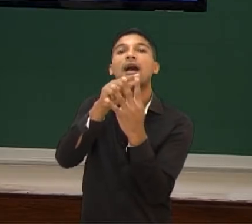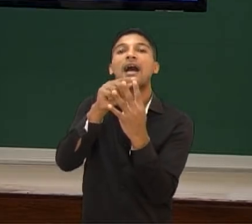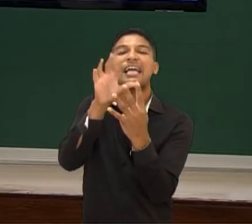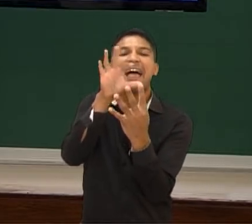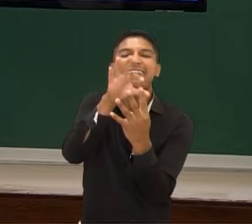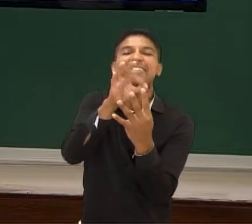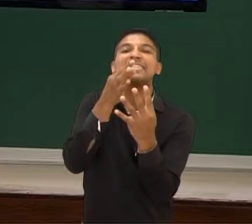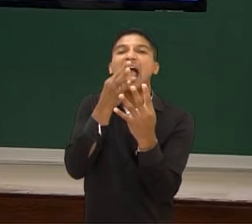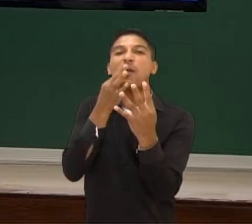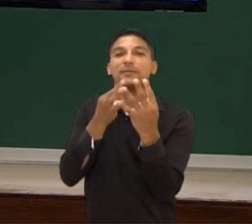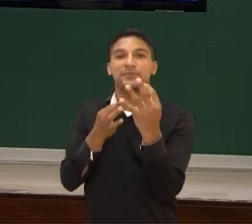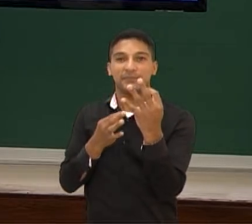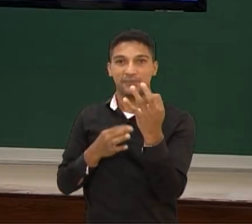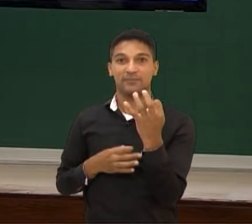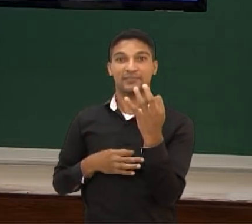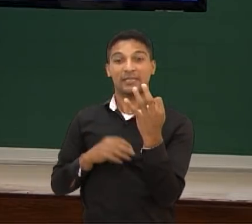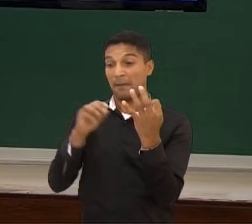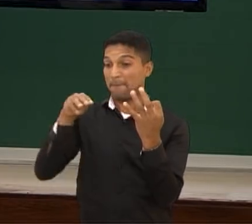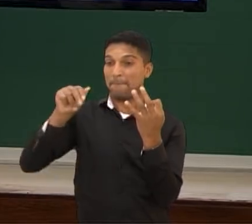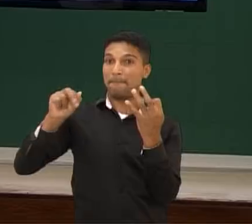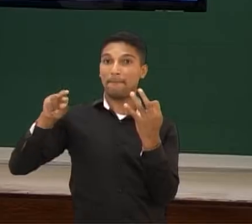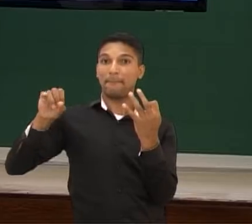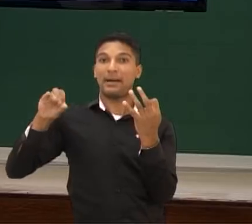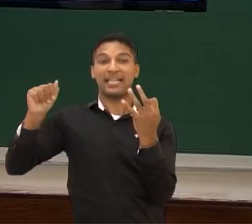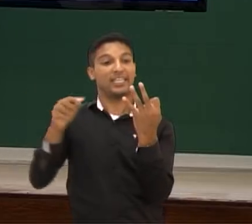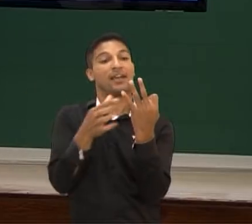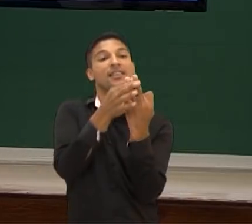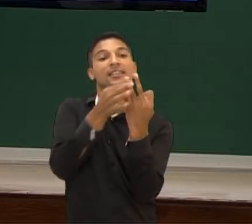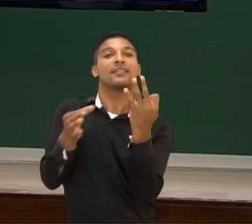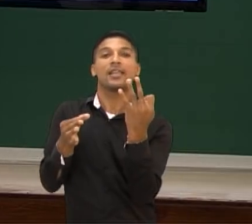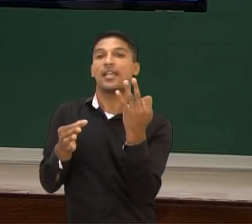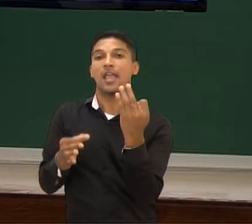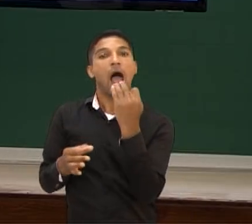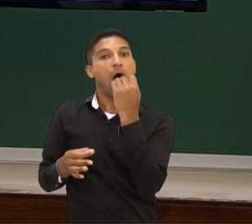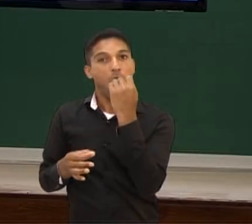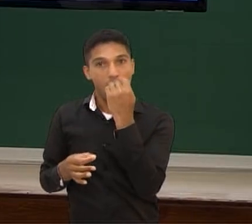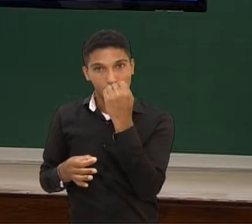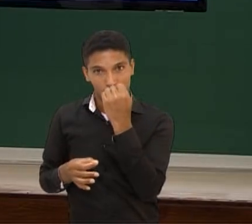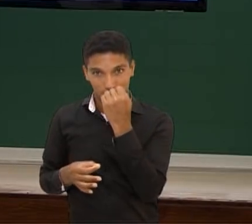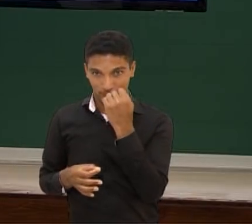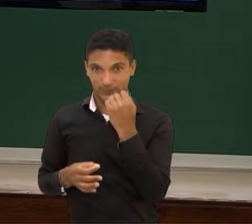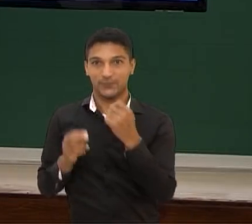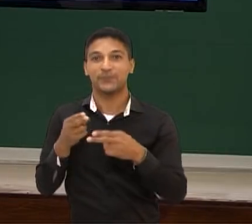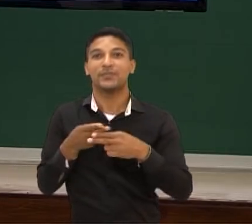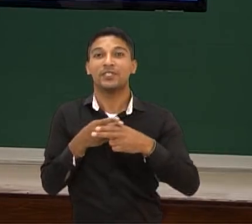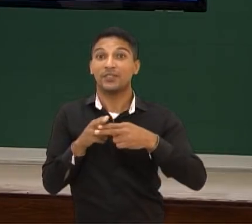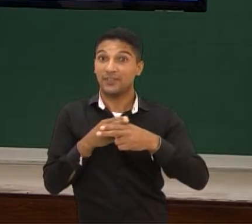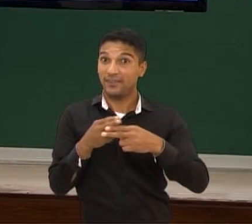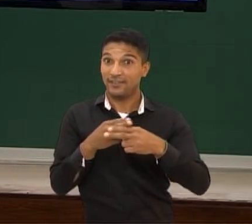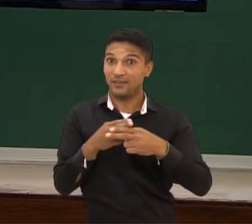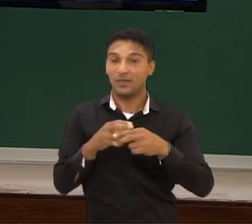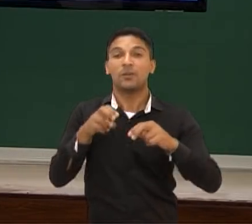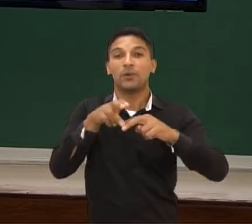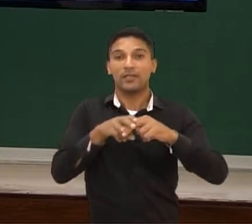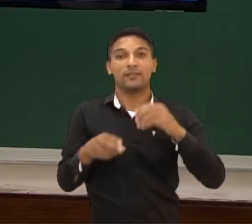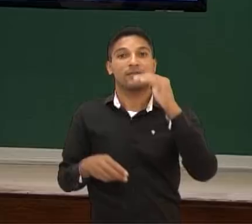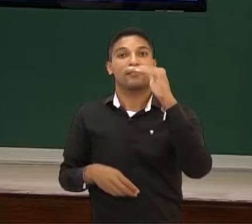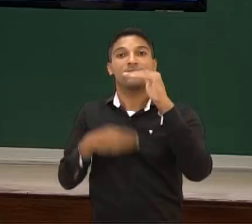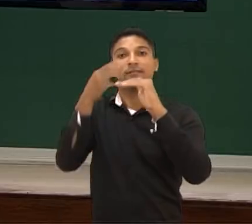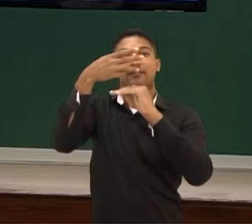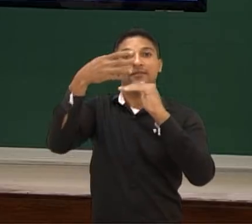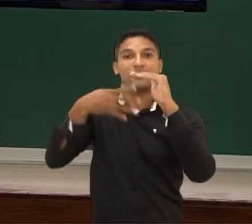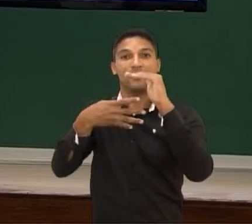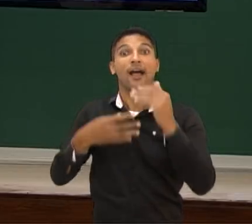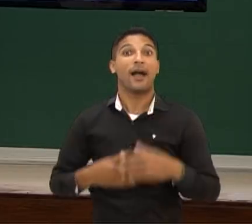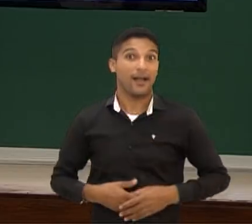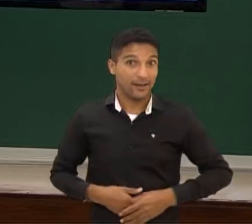Maria? 3 partes. Então, Maria comeu 3 partes das 4 que tinham chocolate, ok? Tudo